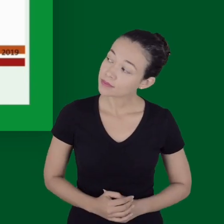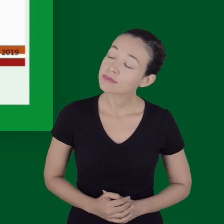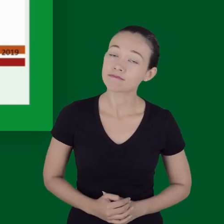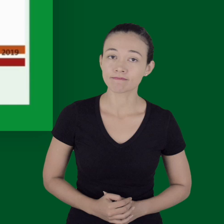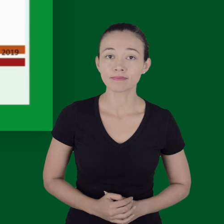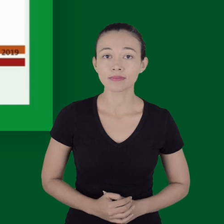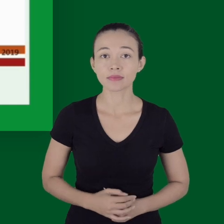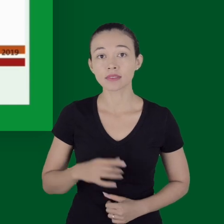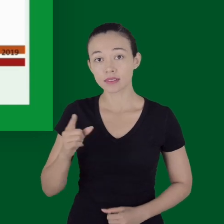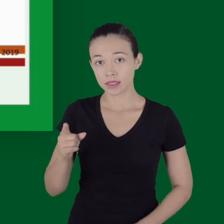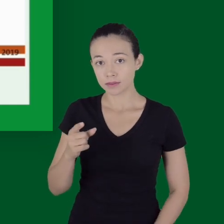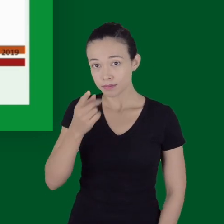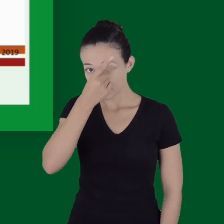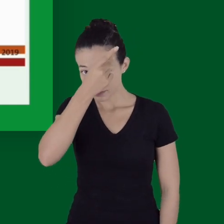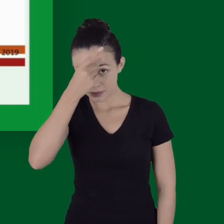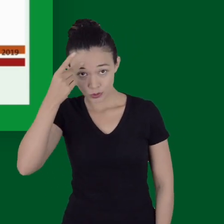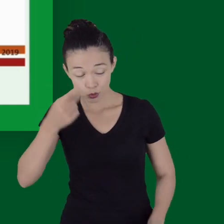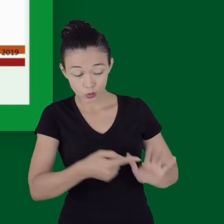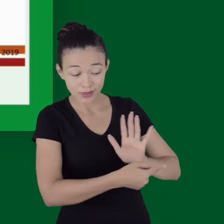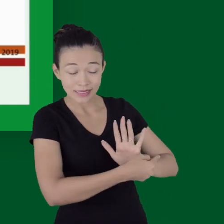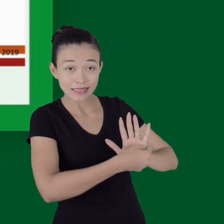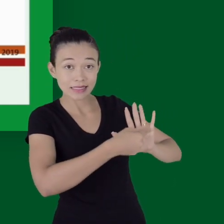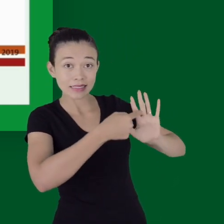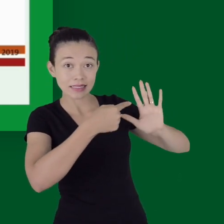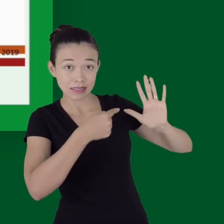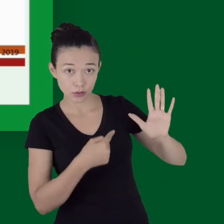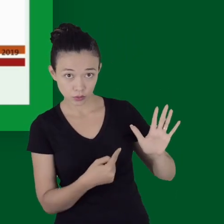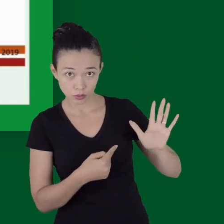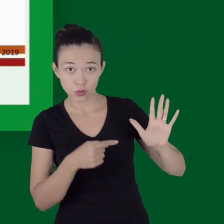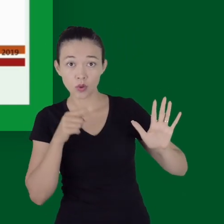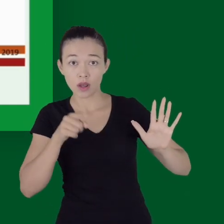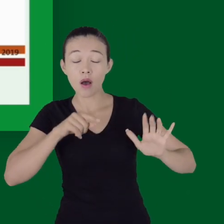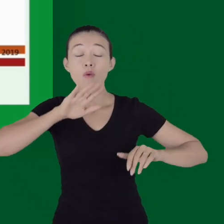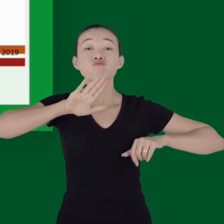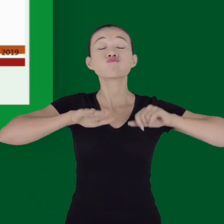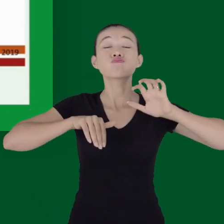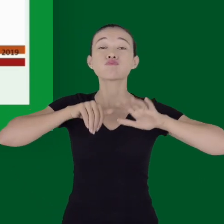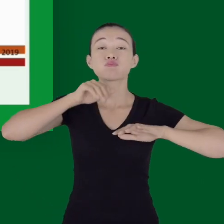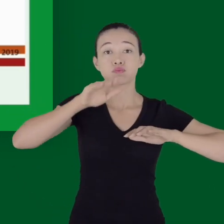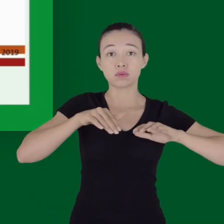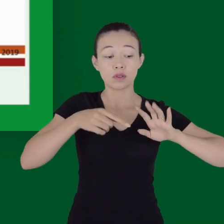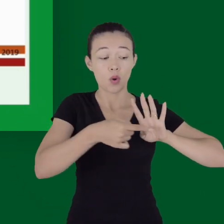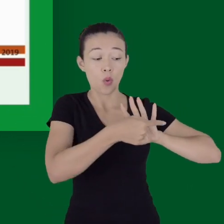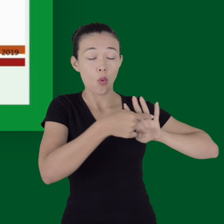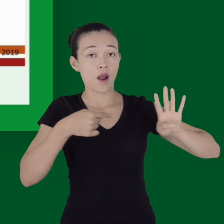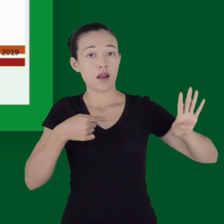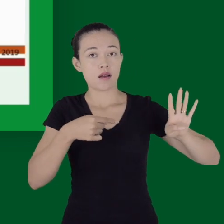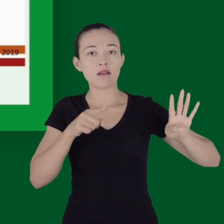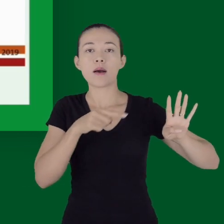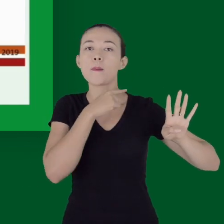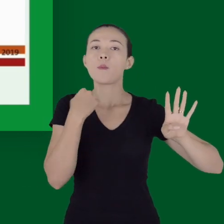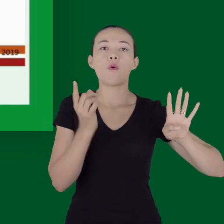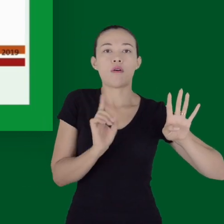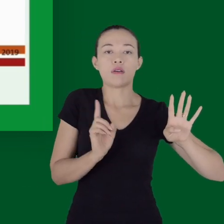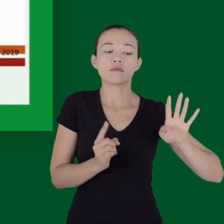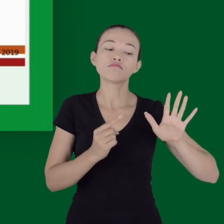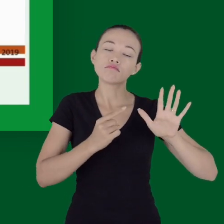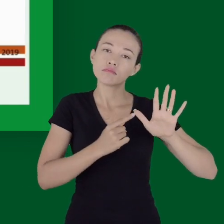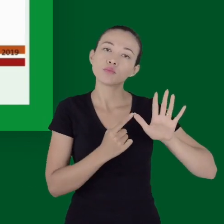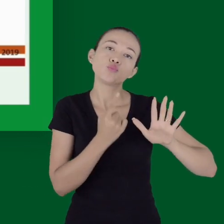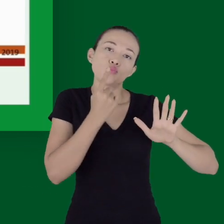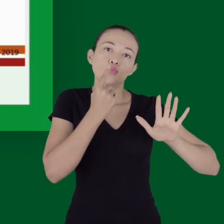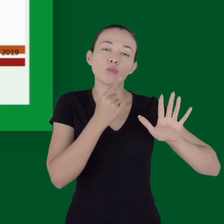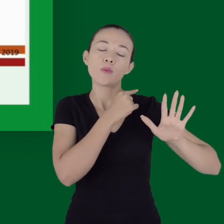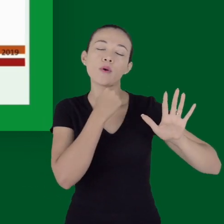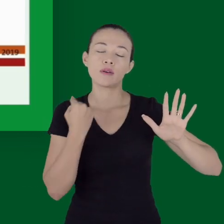E as estatísticas, elas mostram que para cada caso de afogamento nessa faixa etária, existem outros 4 casos de afogamentos não